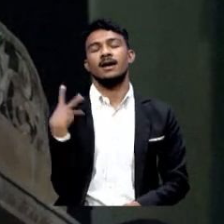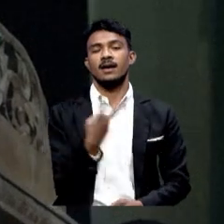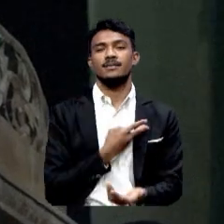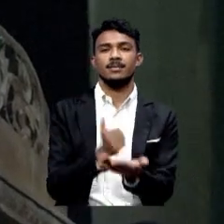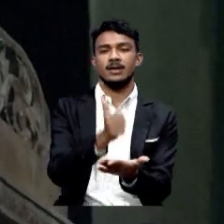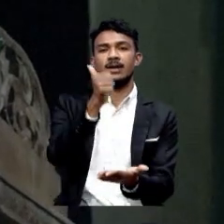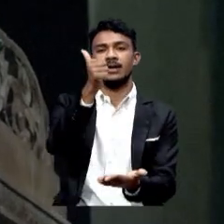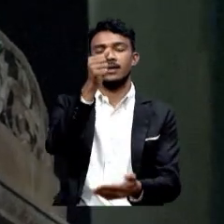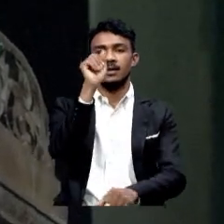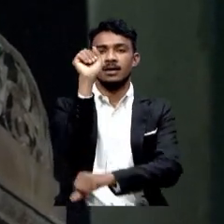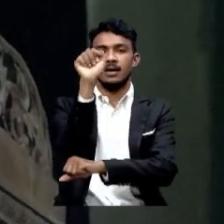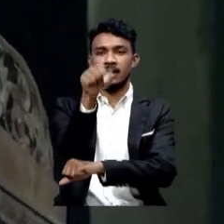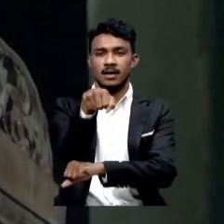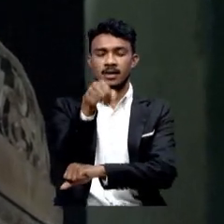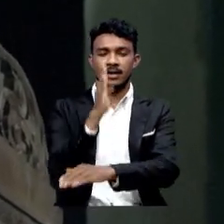já craigan.